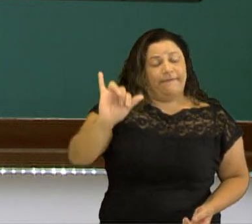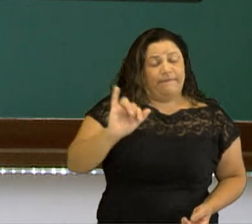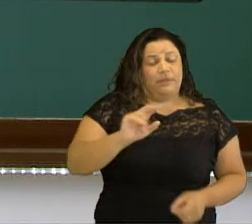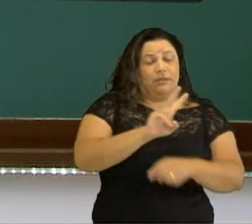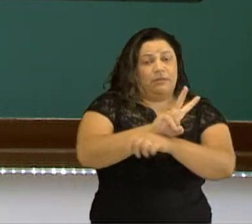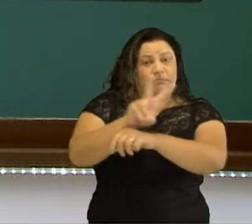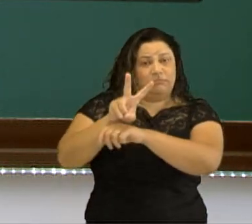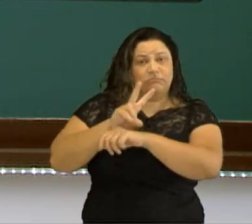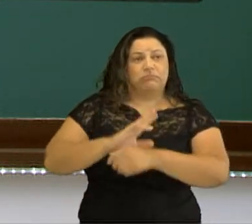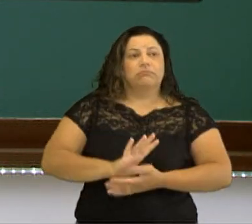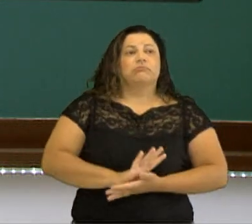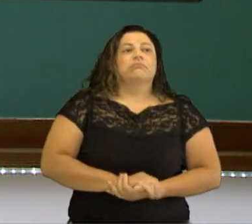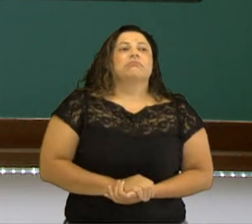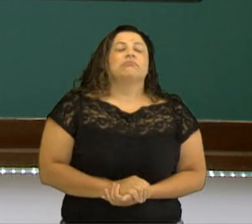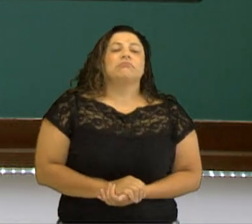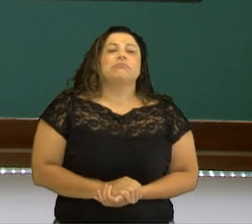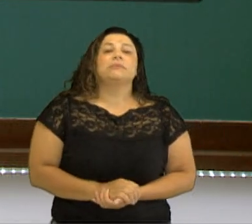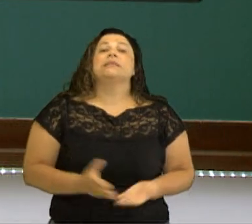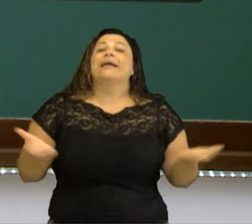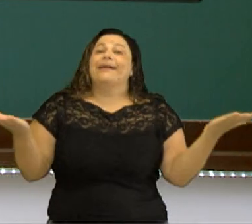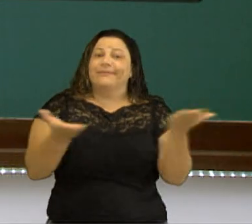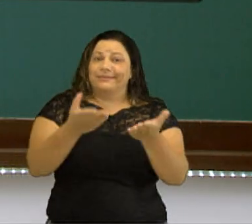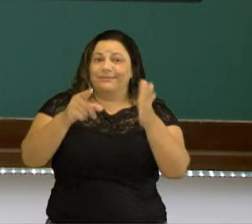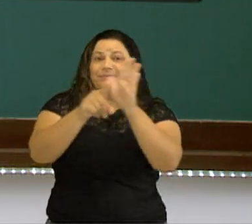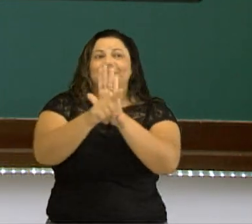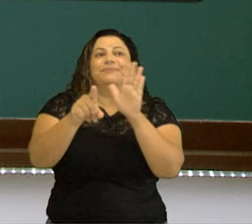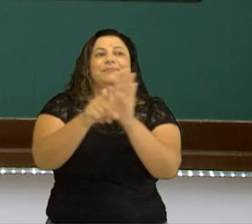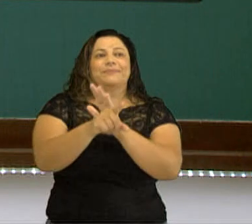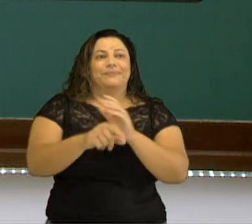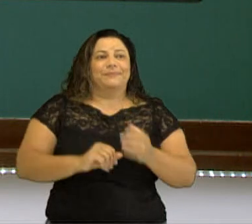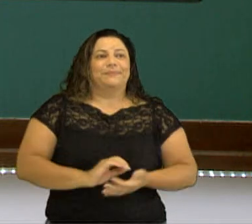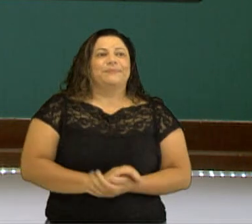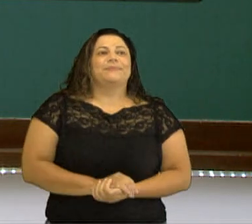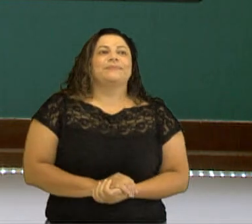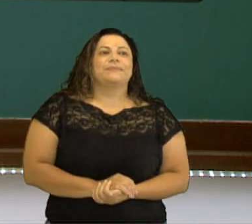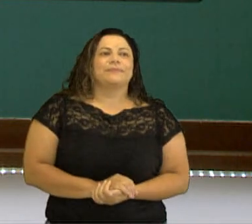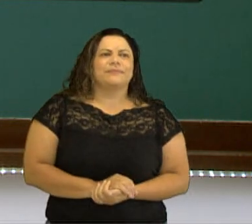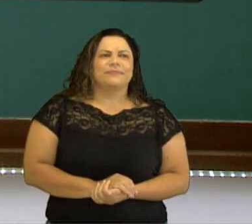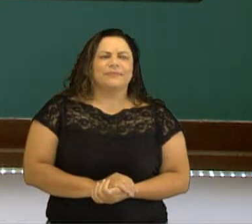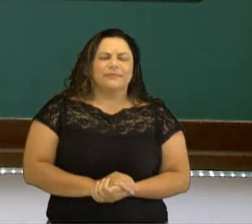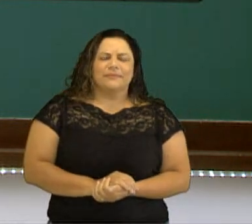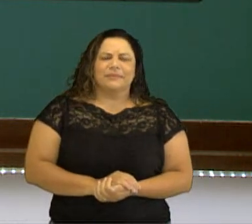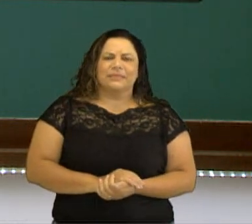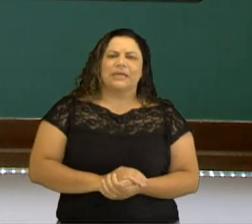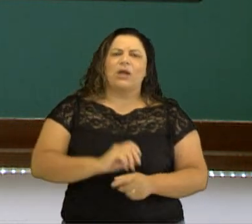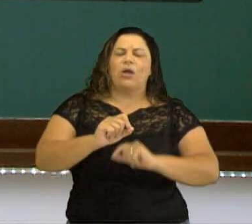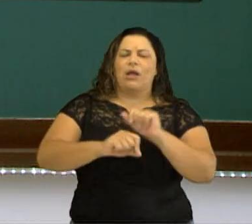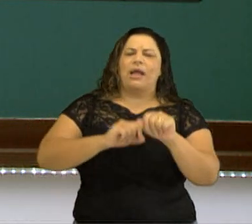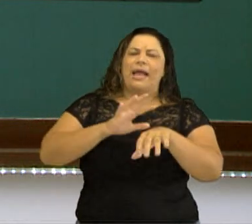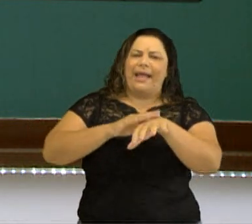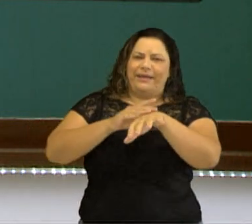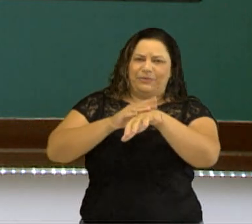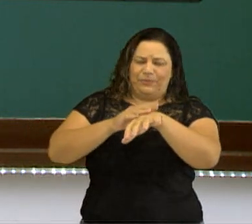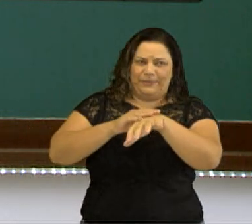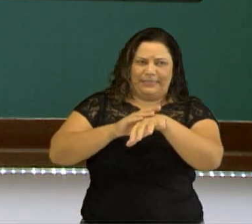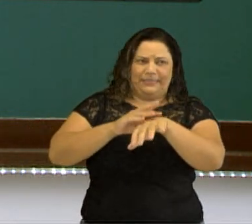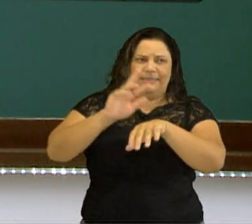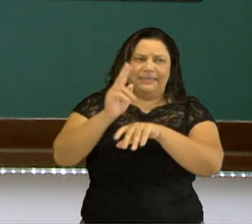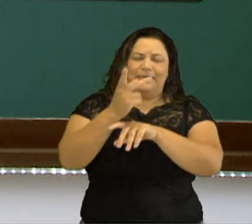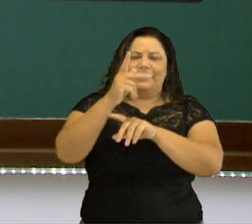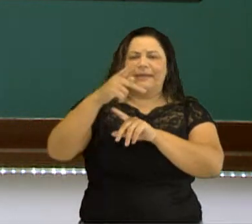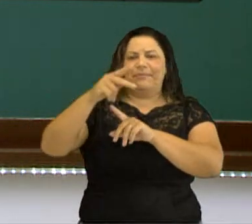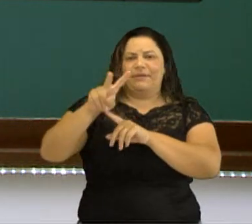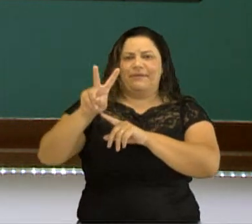cuidados. Vamos agora para mais um quiz na aula de hoje. A infecção pelo HPV causa verrugas genitais que